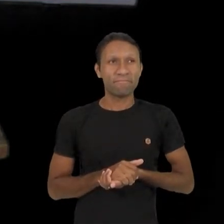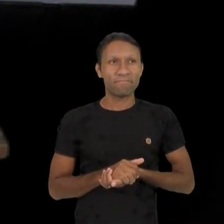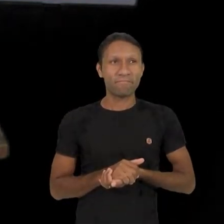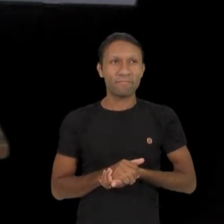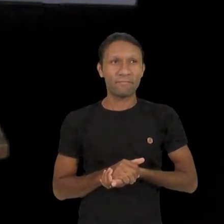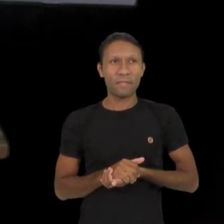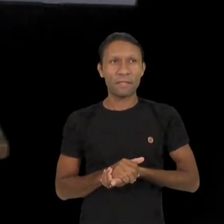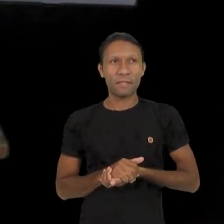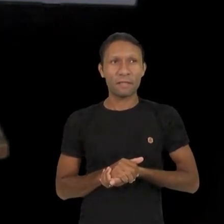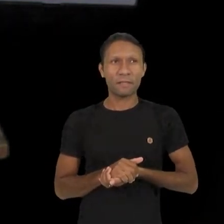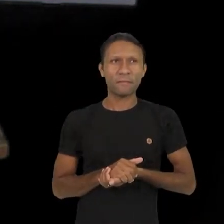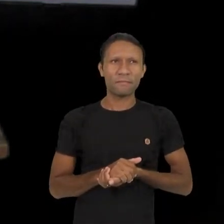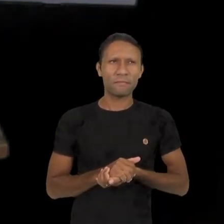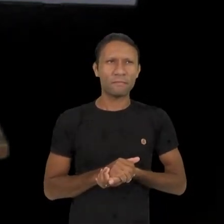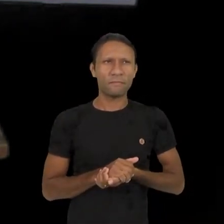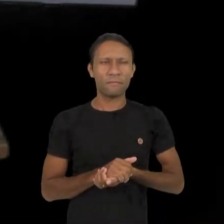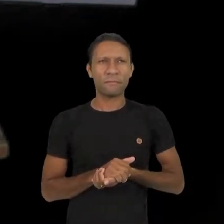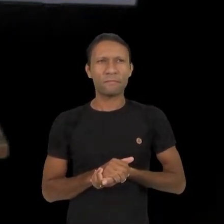Já